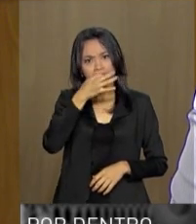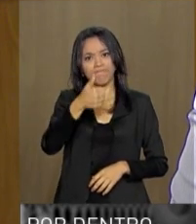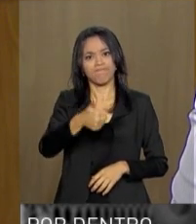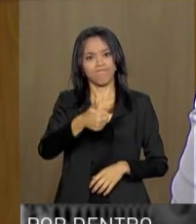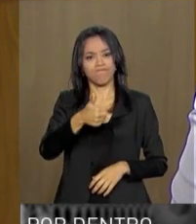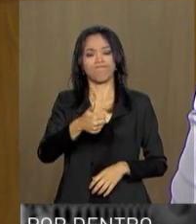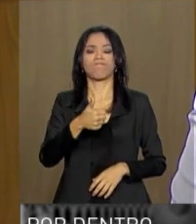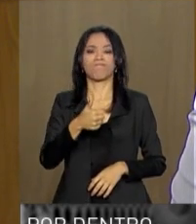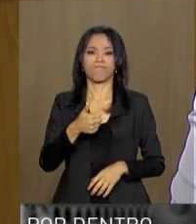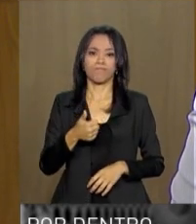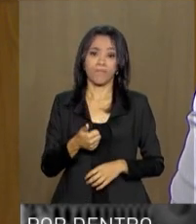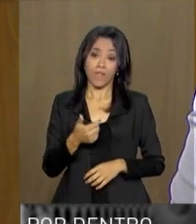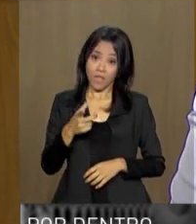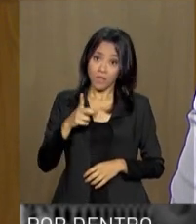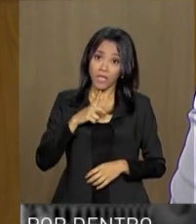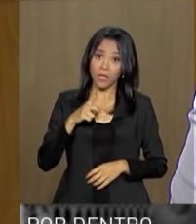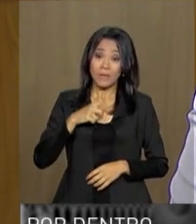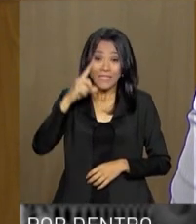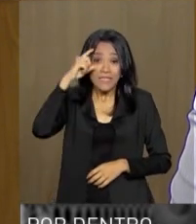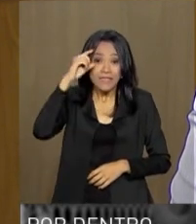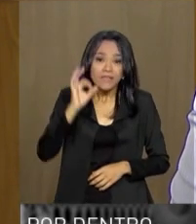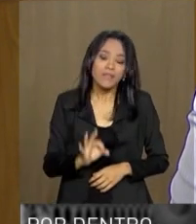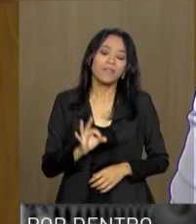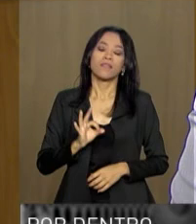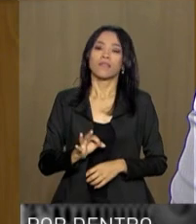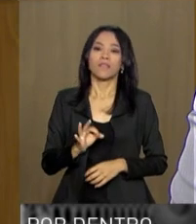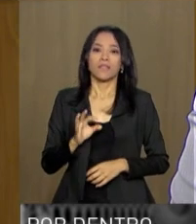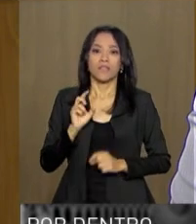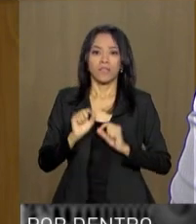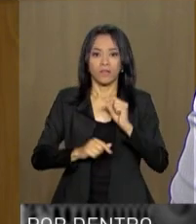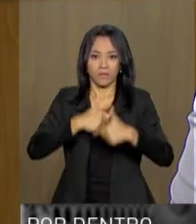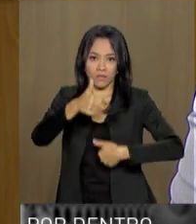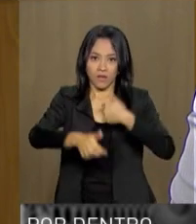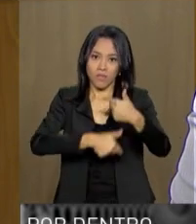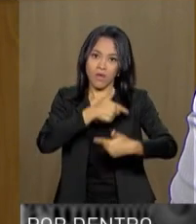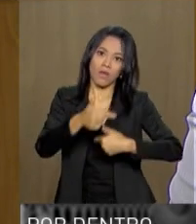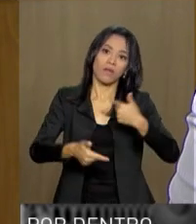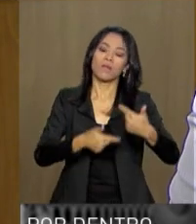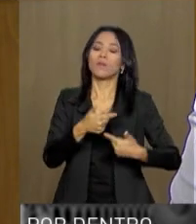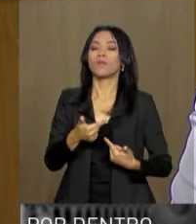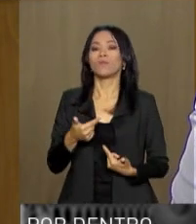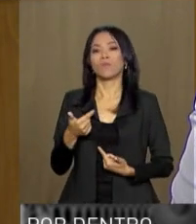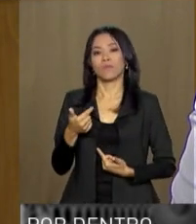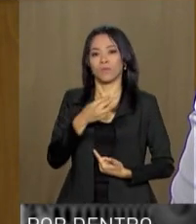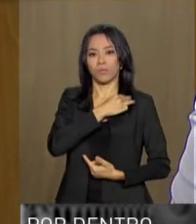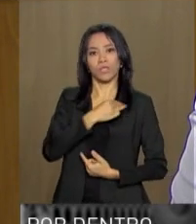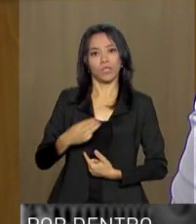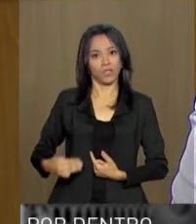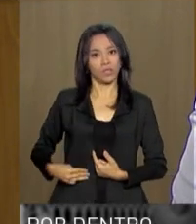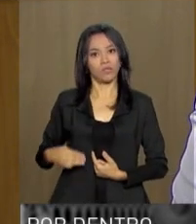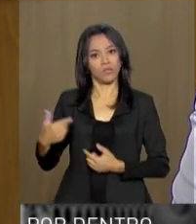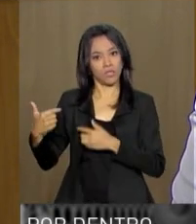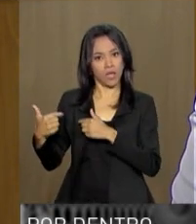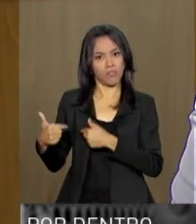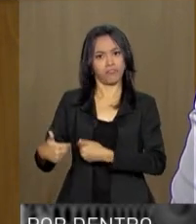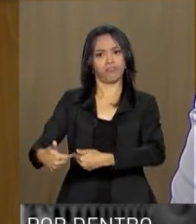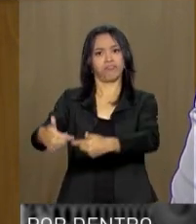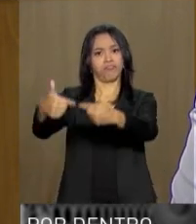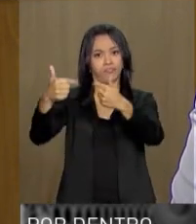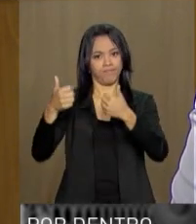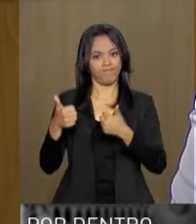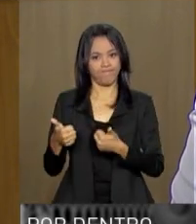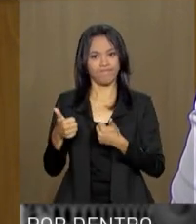é pelas ações em que o ministro o estado rocha já desenvolveu está desenvolvendo à frente do ministério é